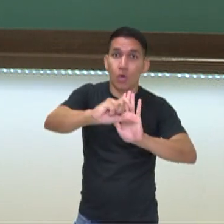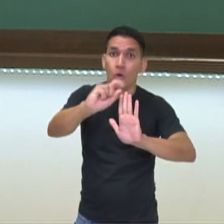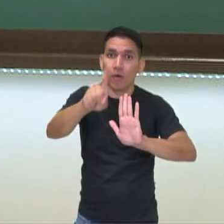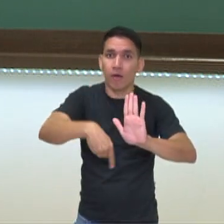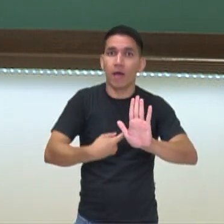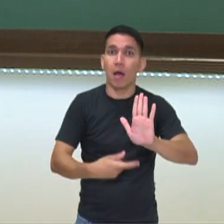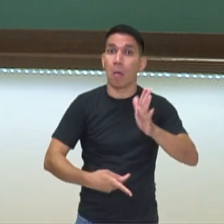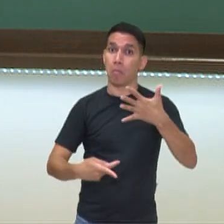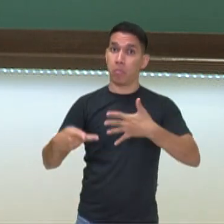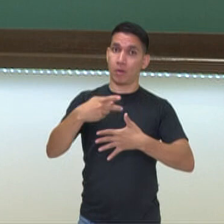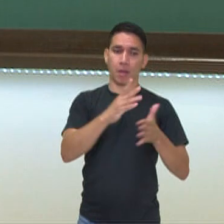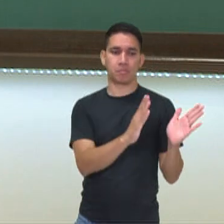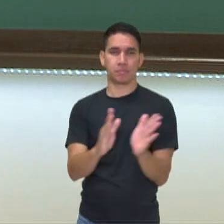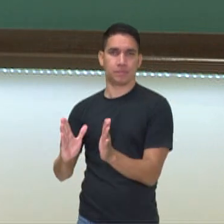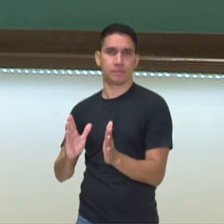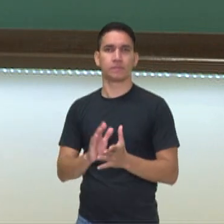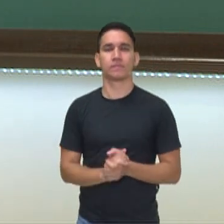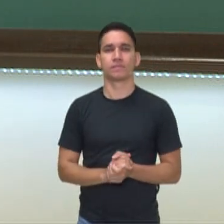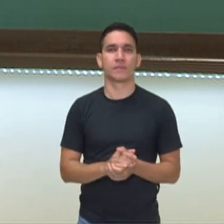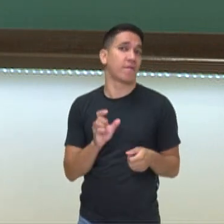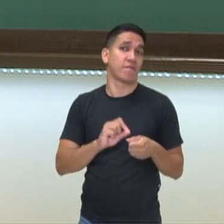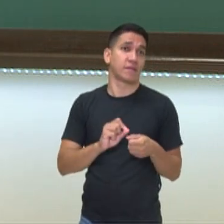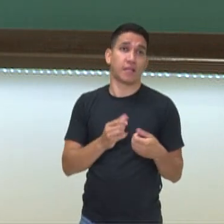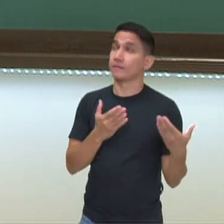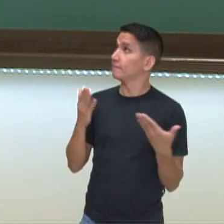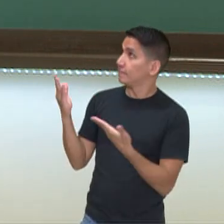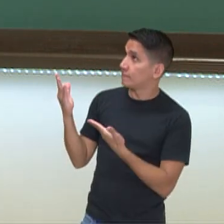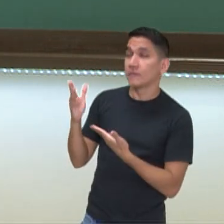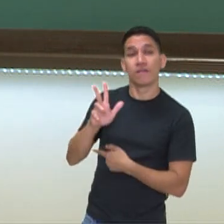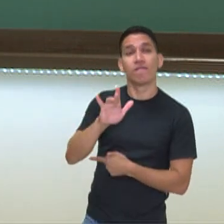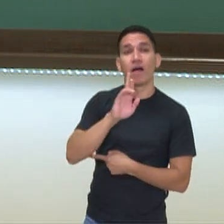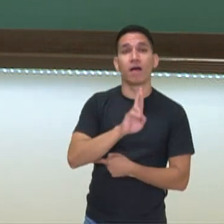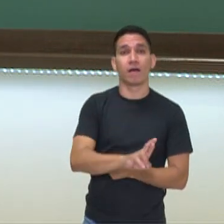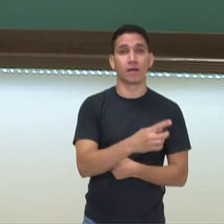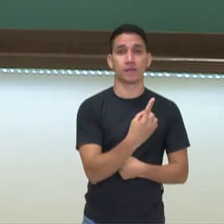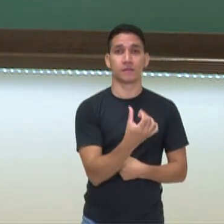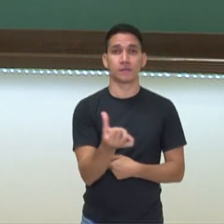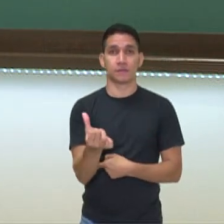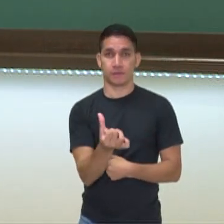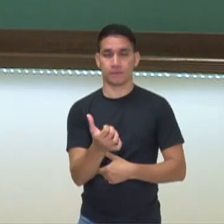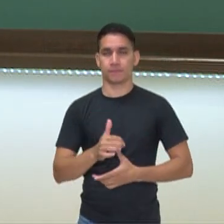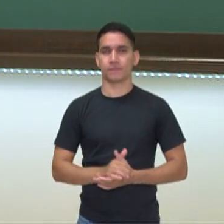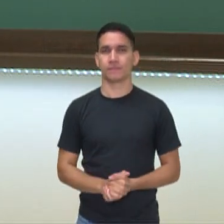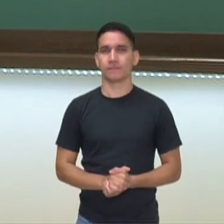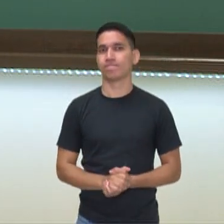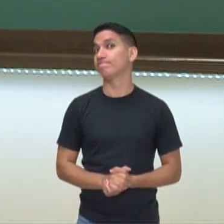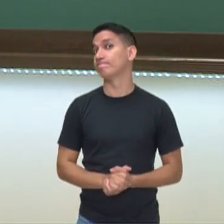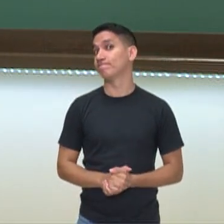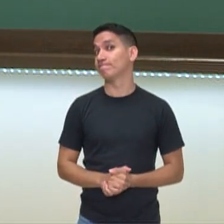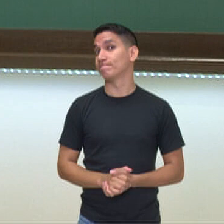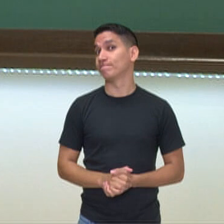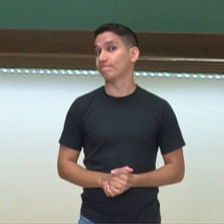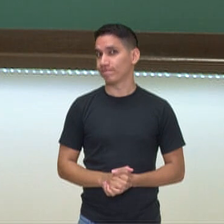eu resolvo o que vem na ordem. Fazendo o que vem na ordem, a gente vai ter o 166.